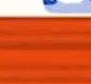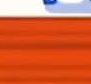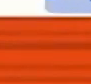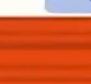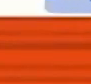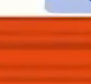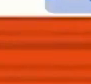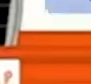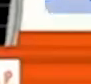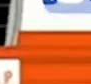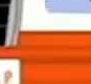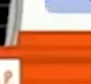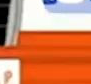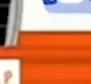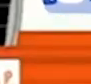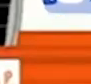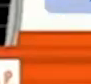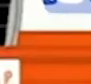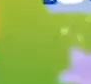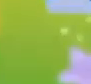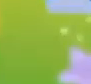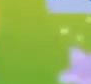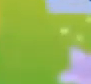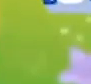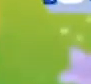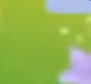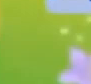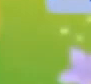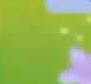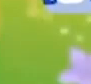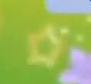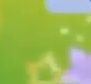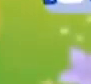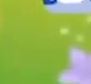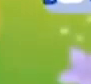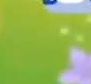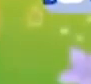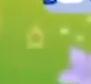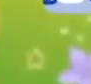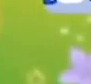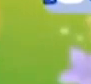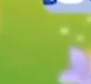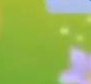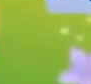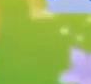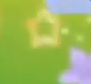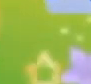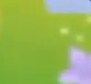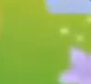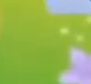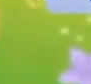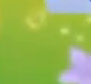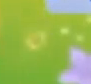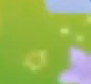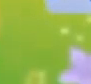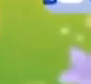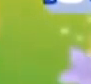bi. Parou, sinal vermelho. Agora nós vamos andar de ônibus.